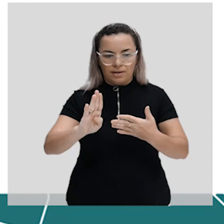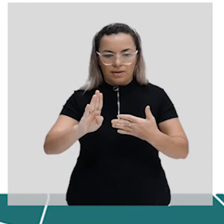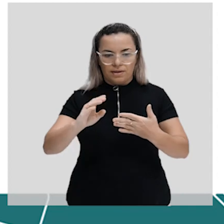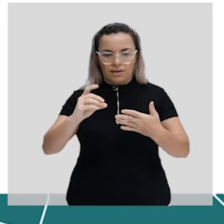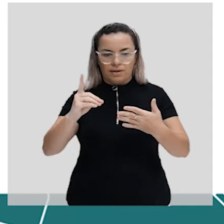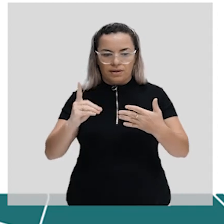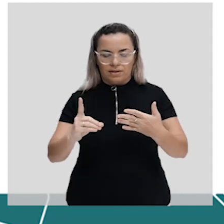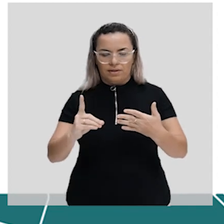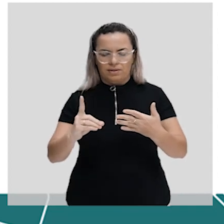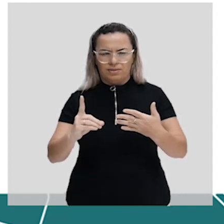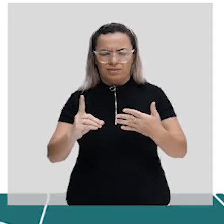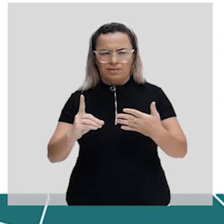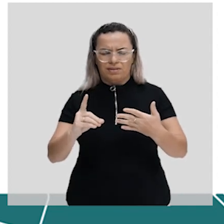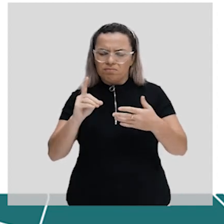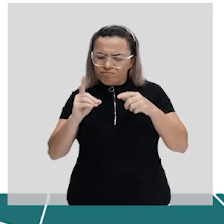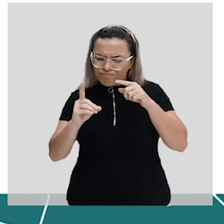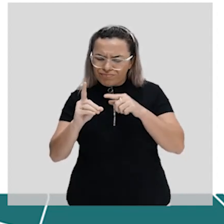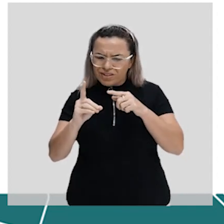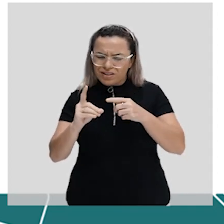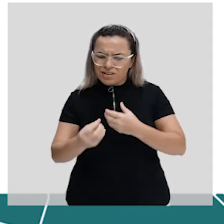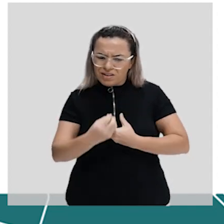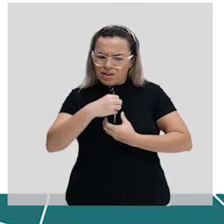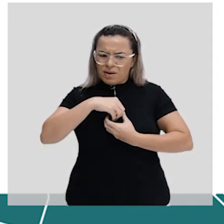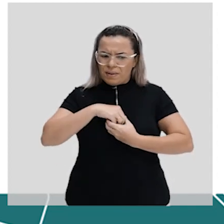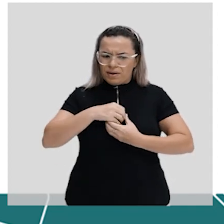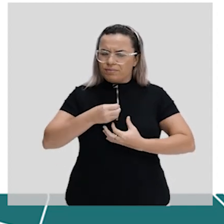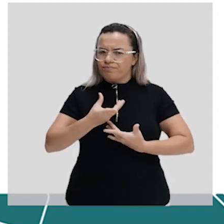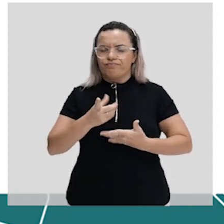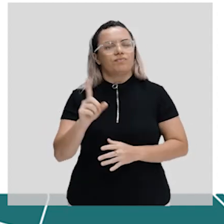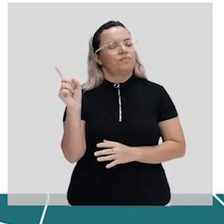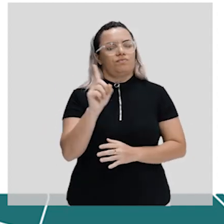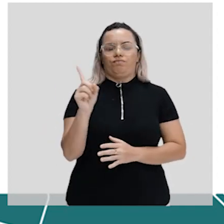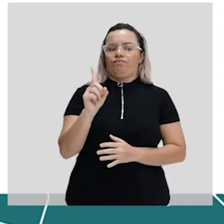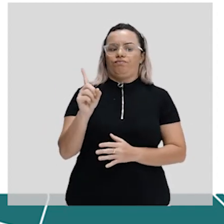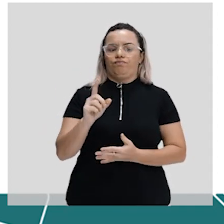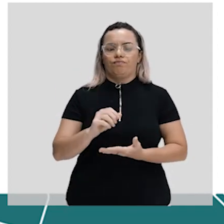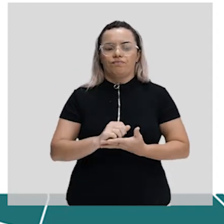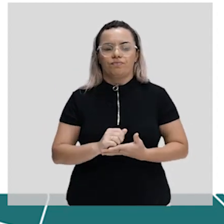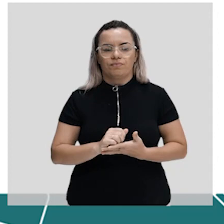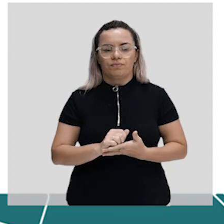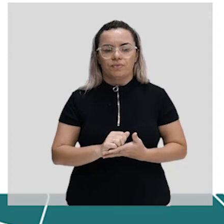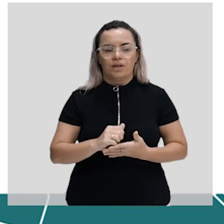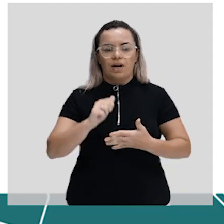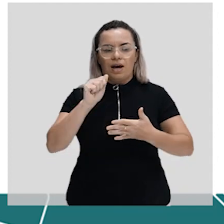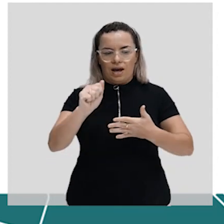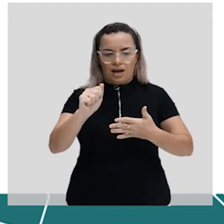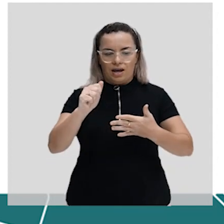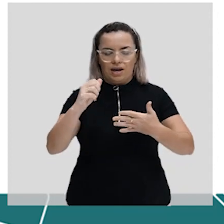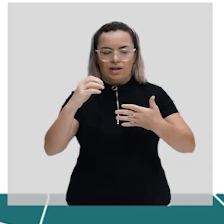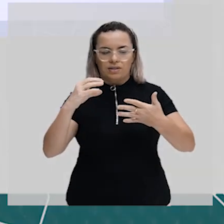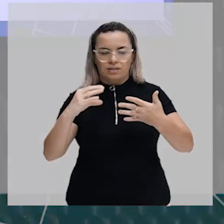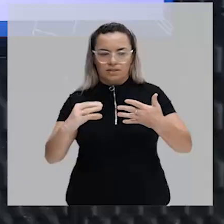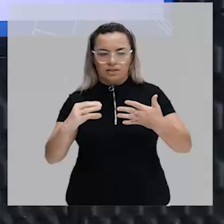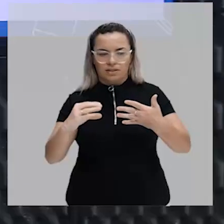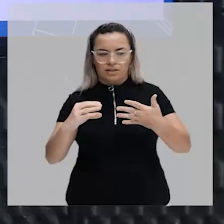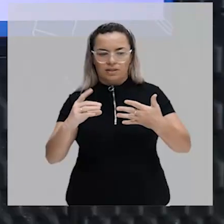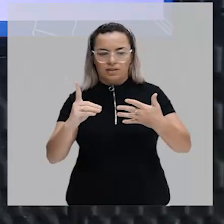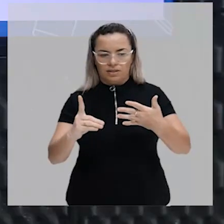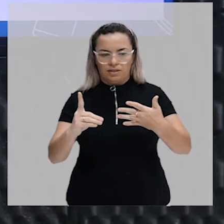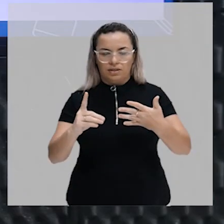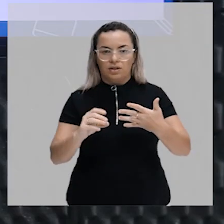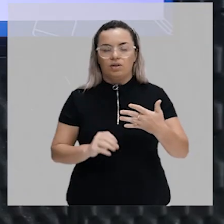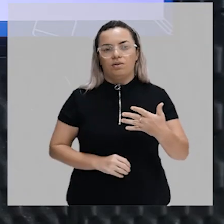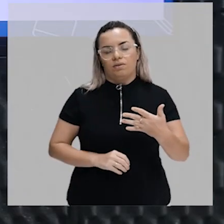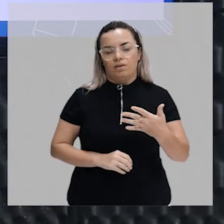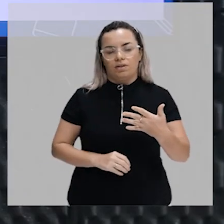mas parnasianismo? Não. Então, eu descarto A, C e D. Então, vão sobrar